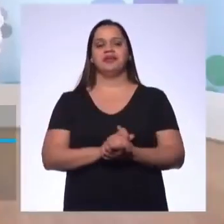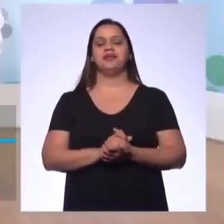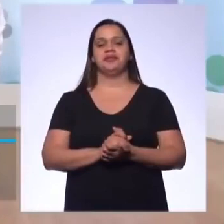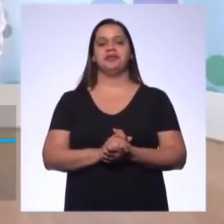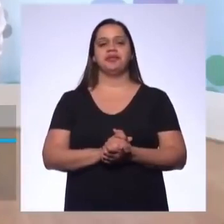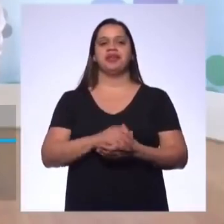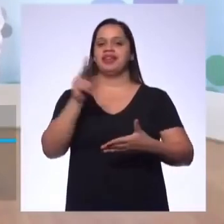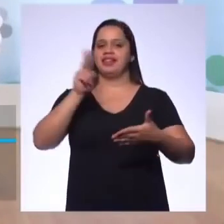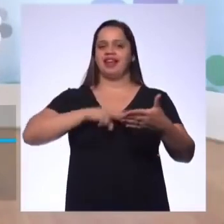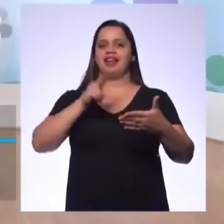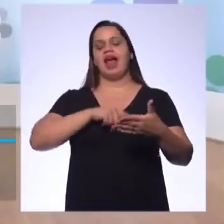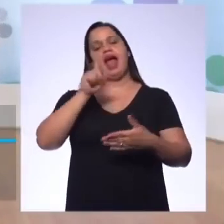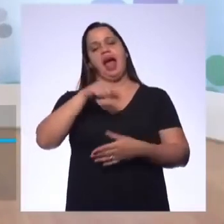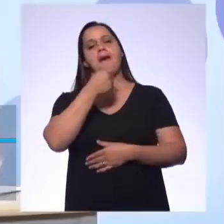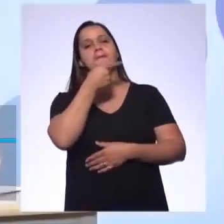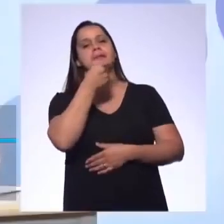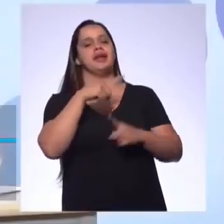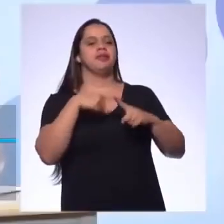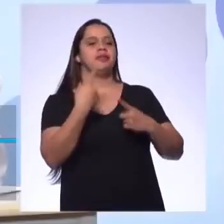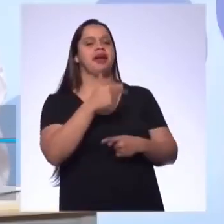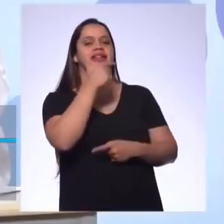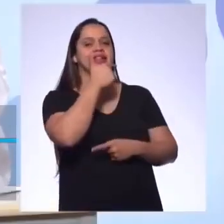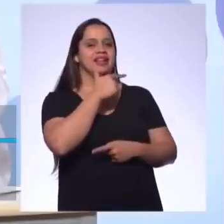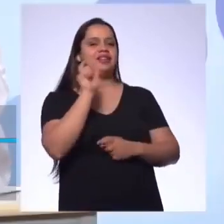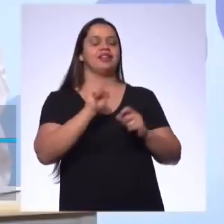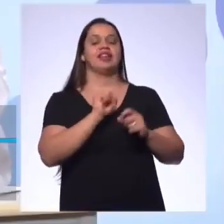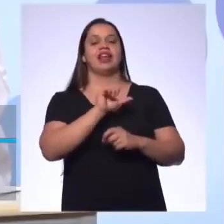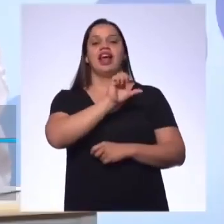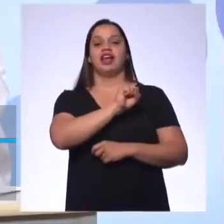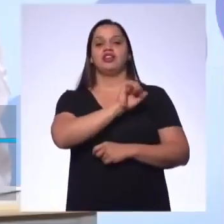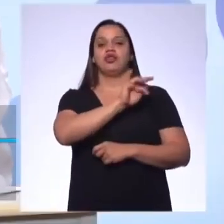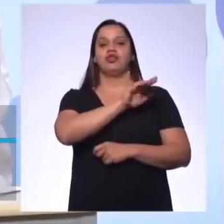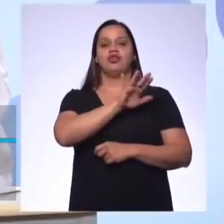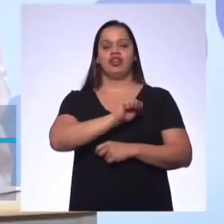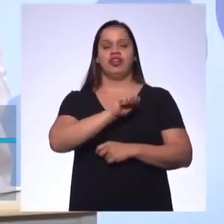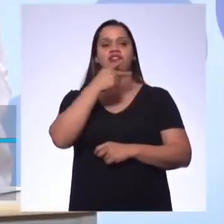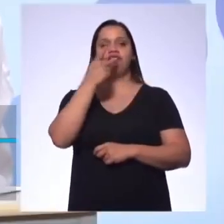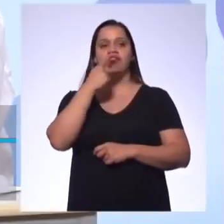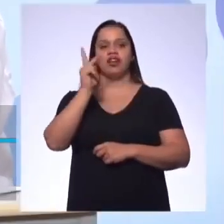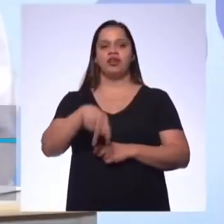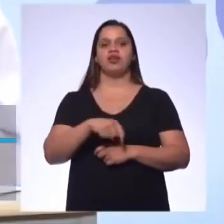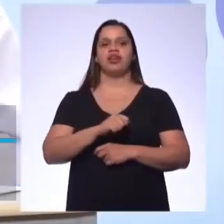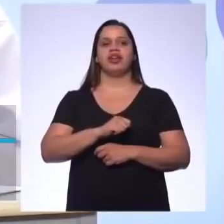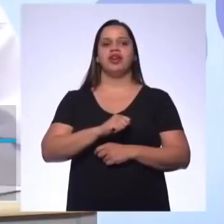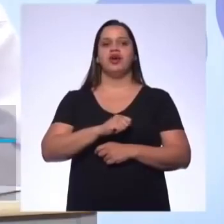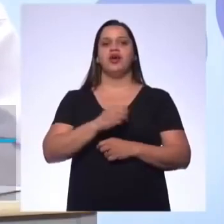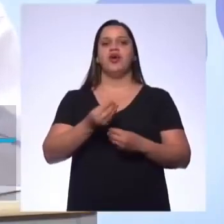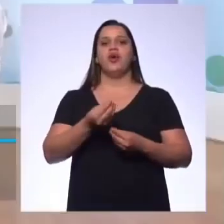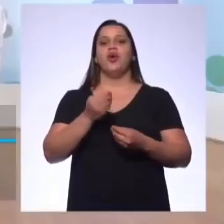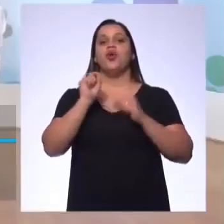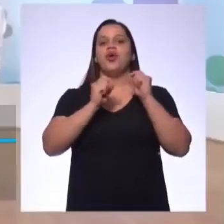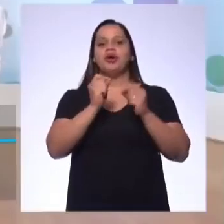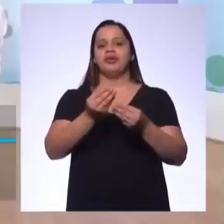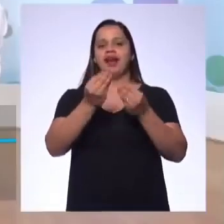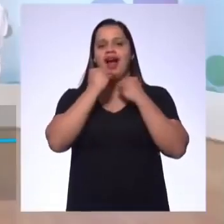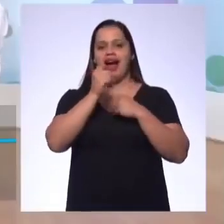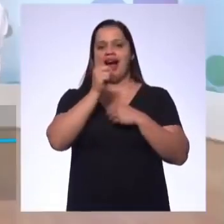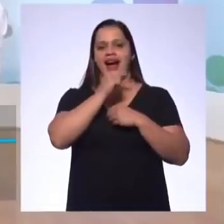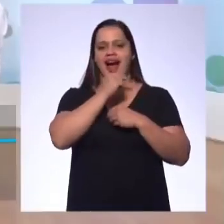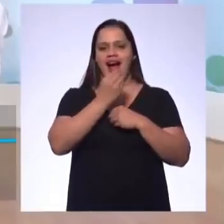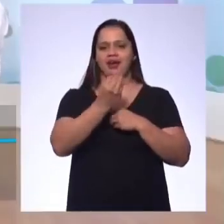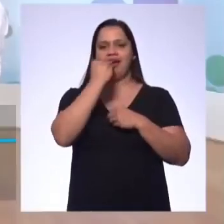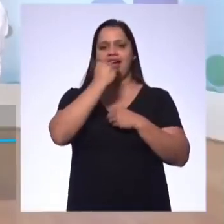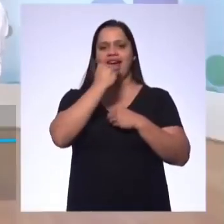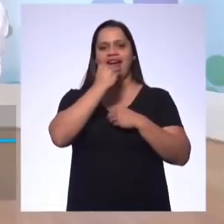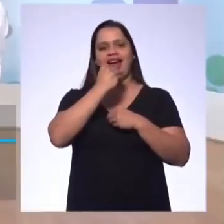Não, é piadinha, mas é engraçadinha. A Sofia colocou assim, uma coisa que me dá água na boca é copo d'água. Quem que é a